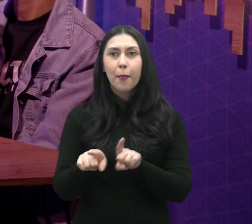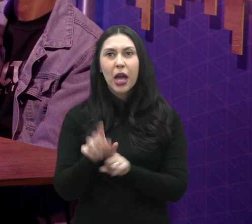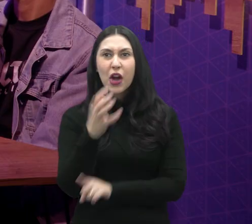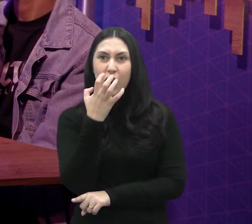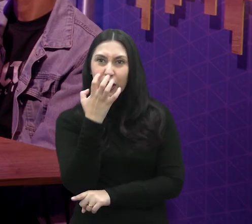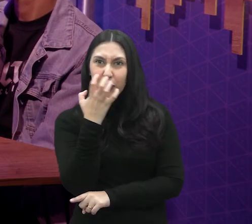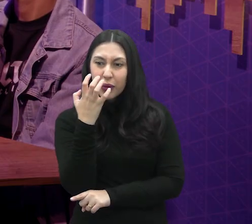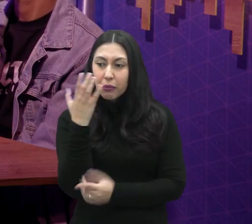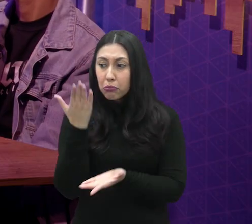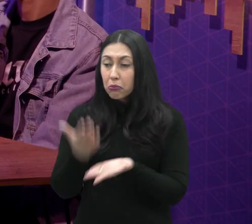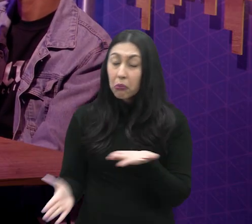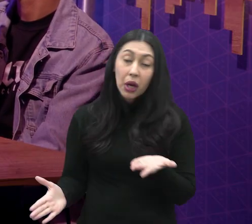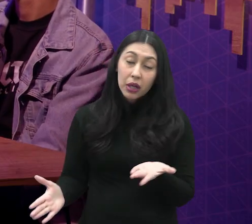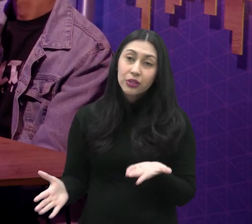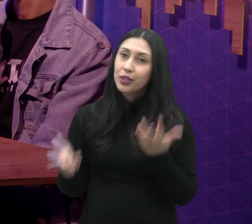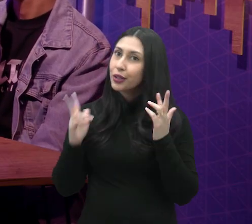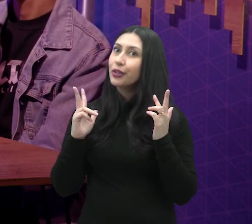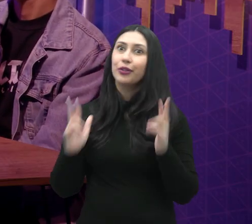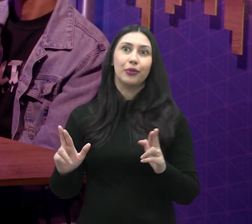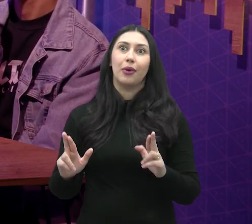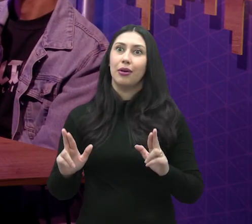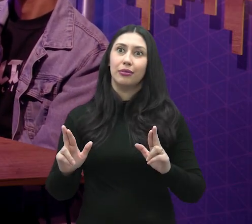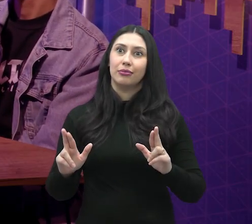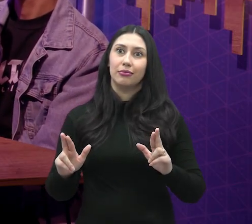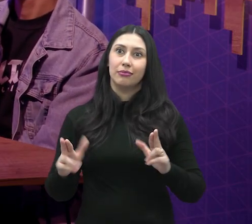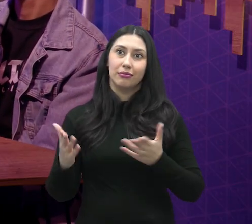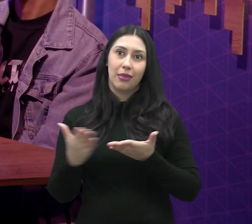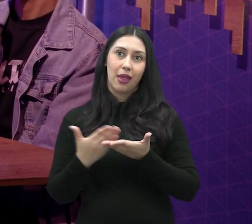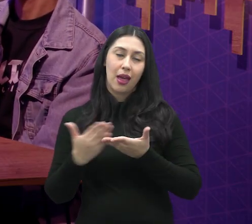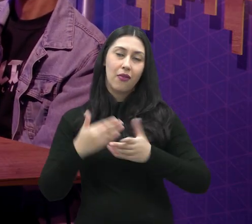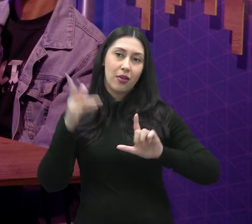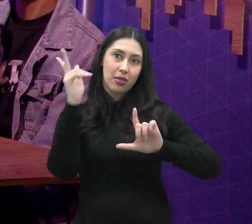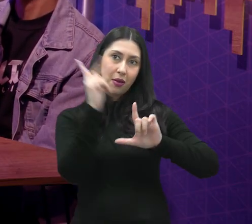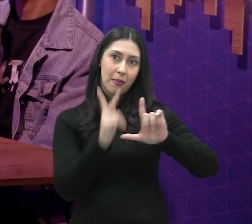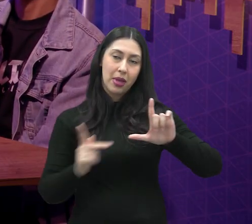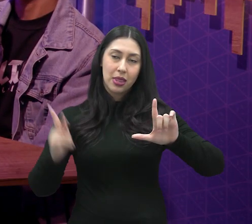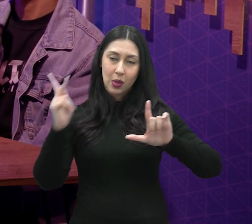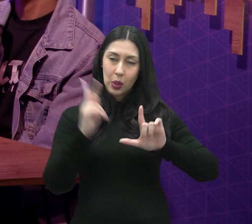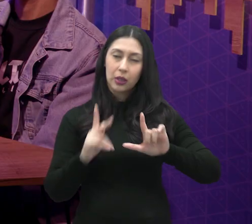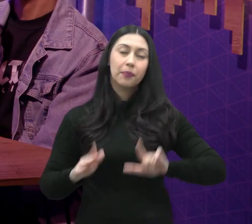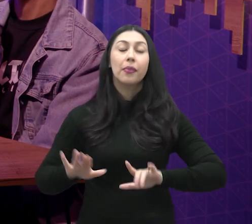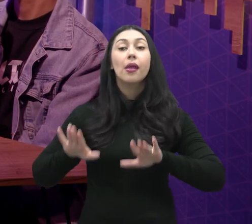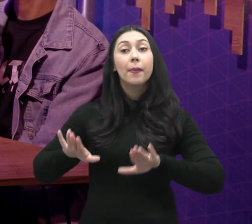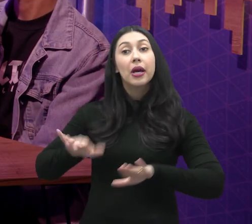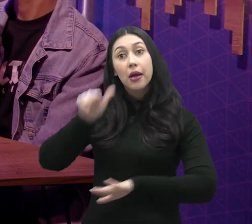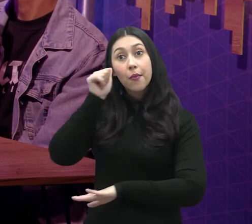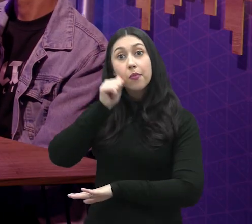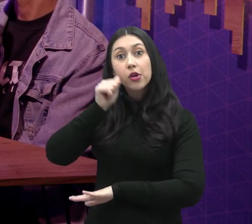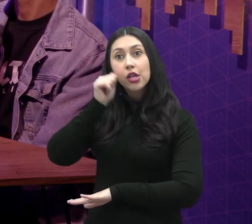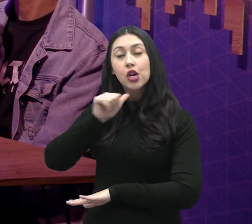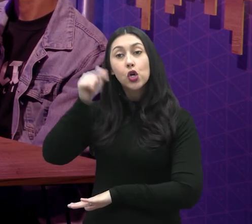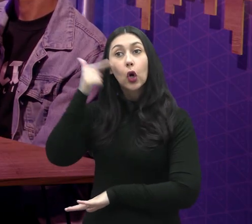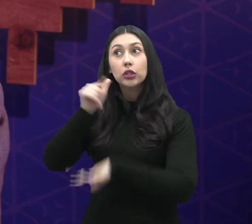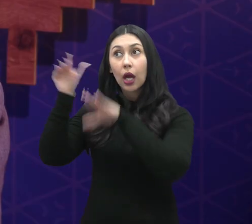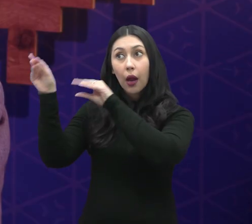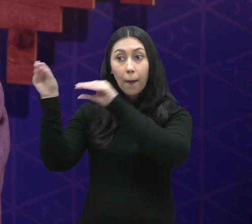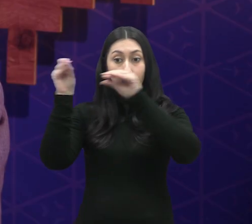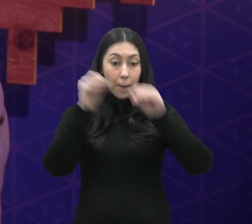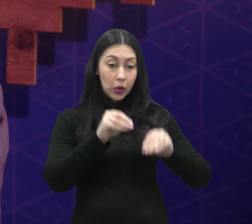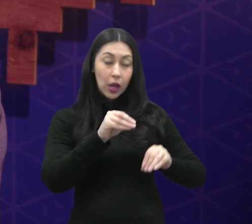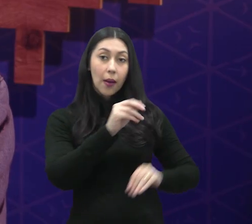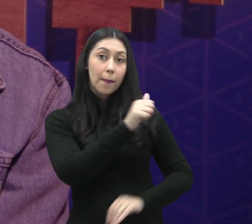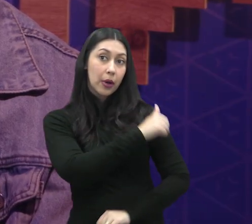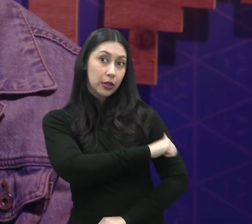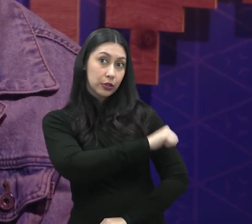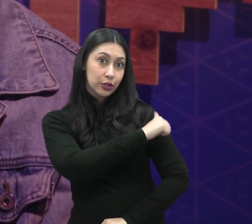a baleia, né, do quadro. E quando a Maria do Carmo ela consegue se estabilizar no Rio de Janeiro,